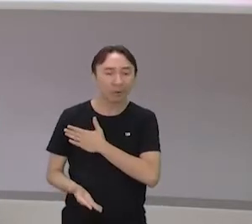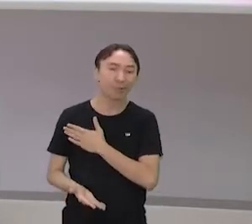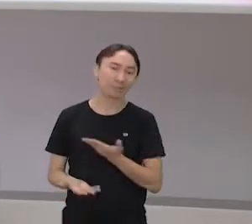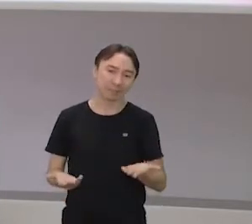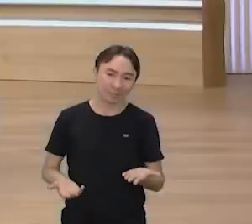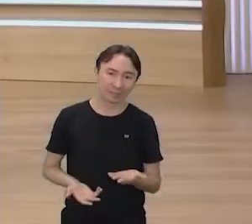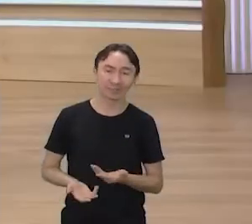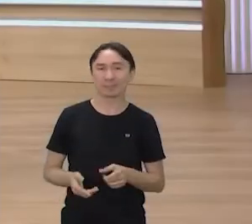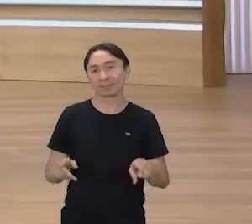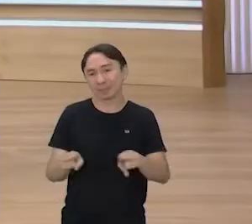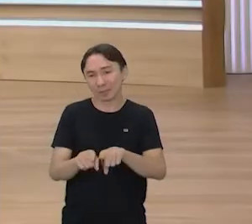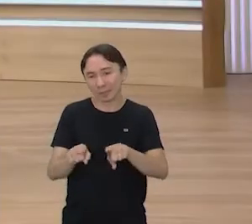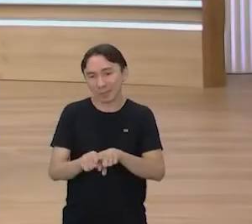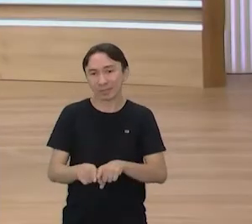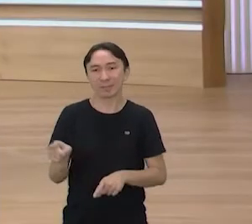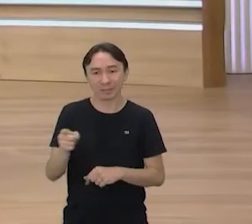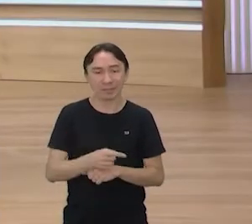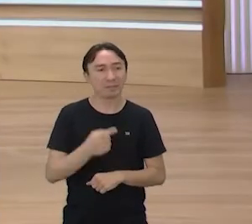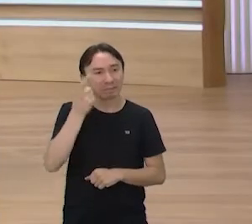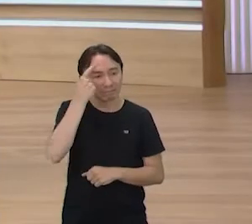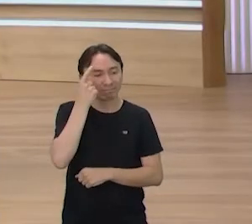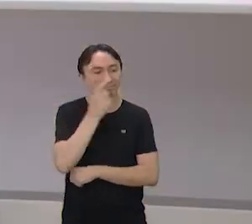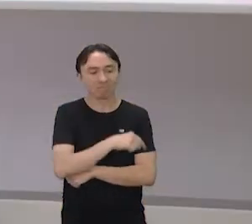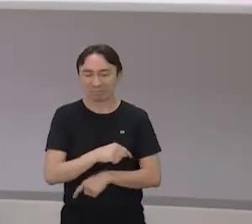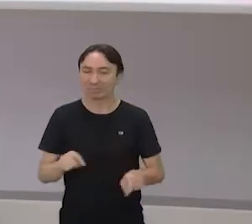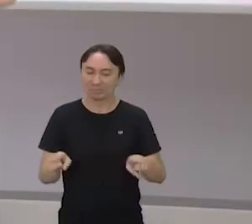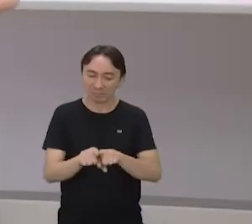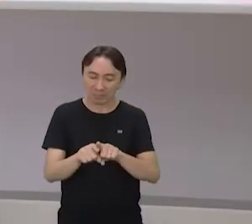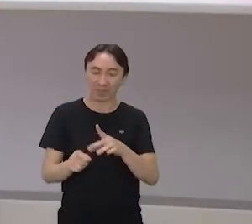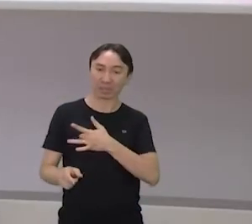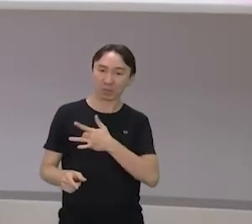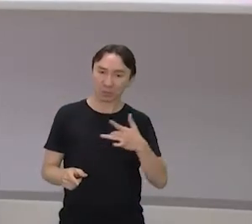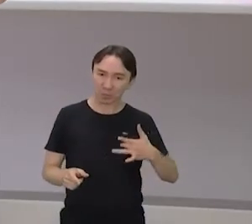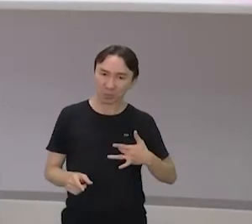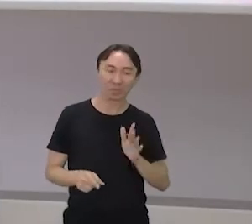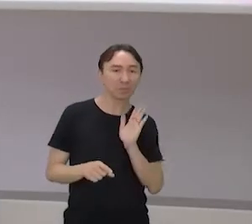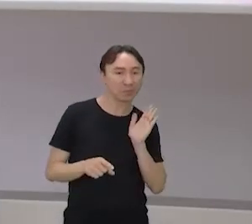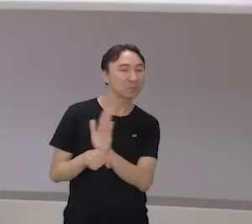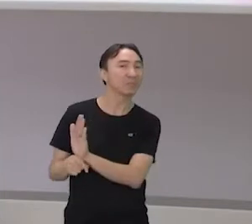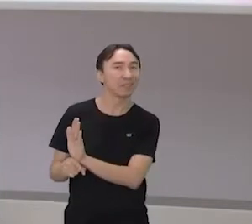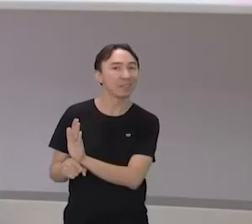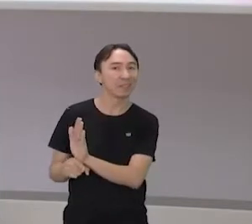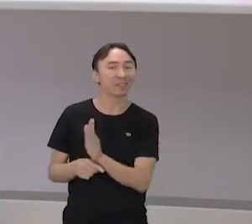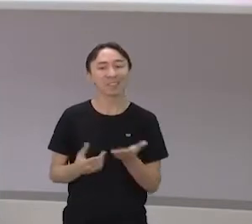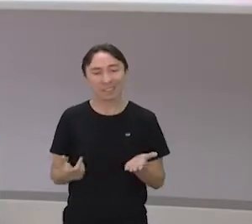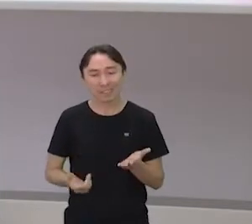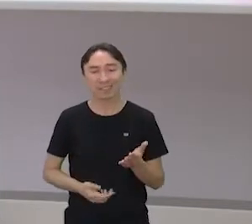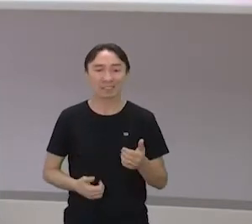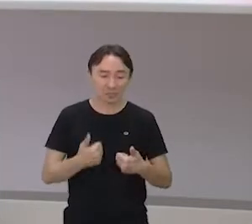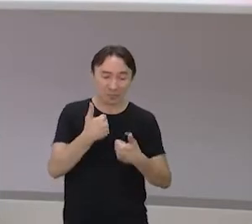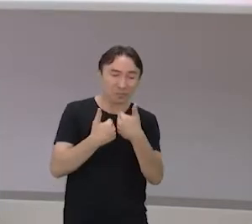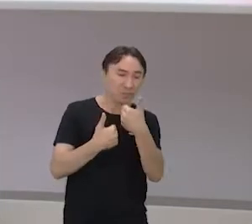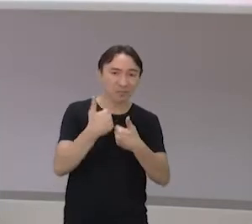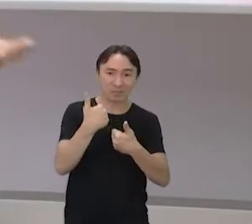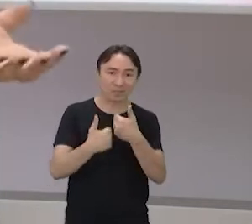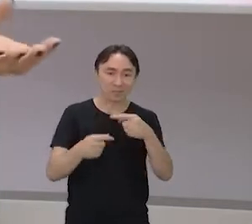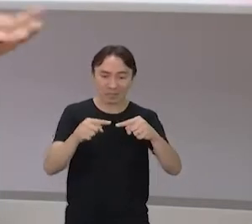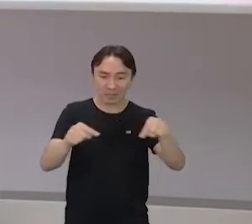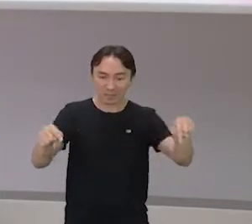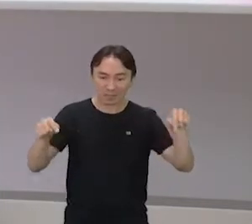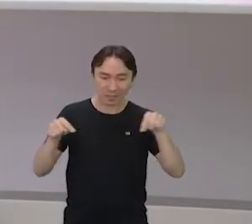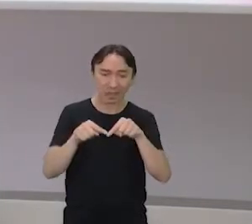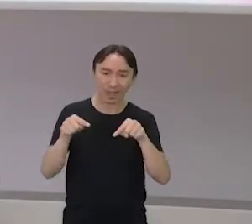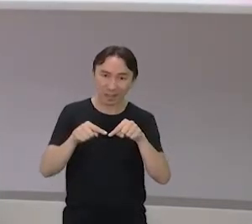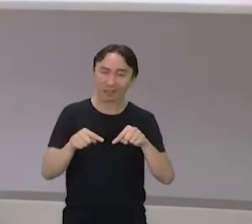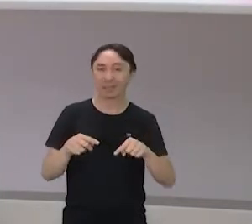quanto traz benefícios para a sua saúde, então o futsal é algo que te remete lá de um momento seu da